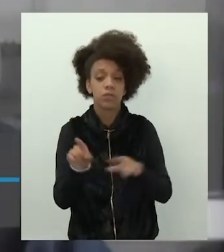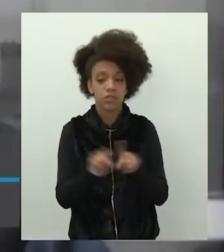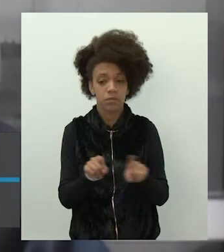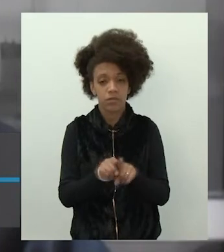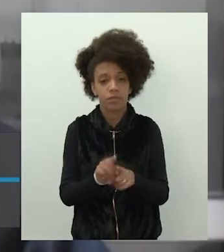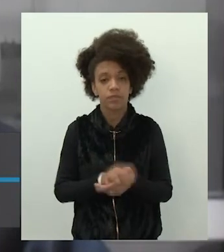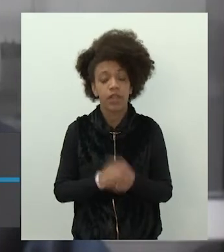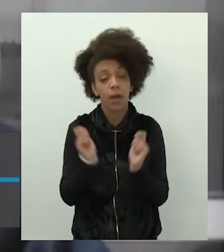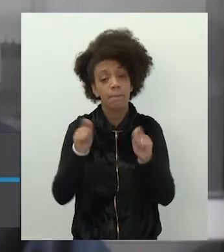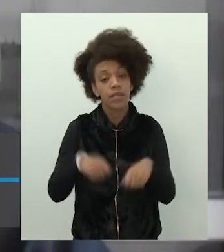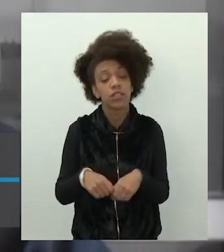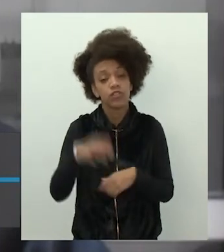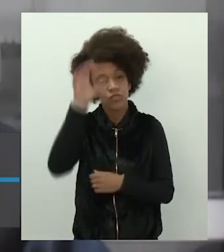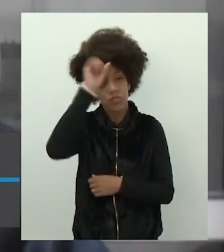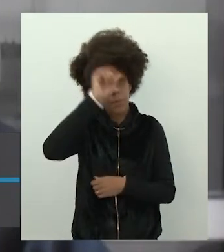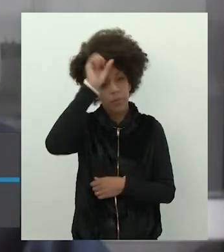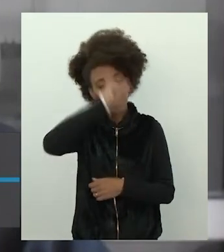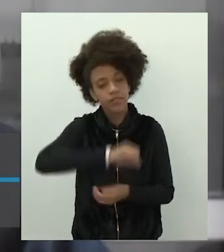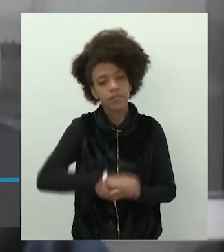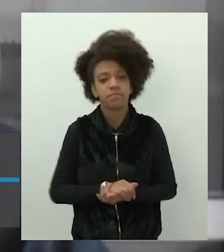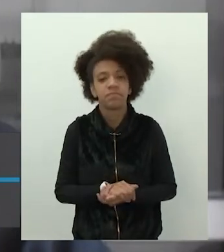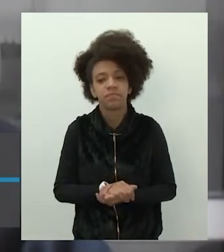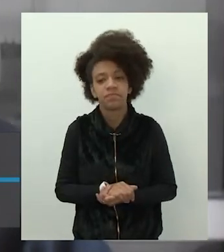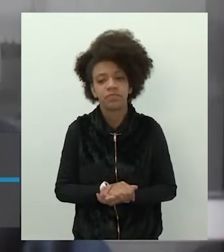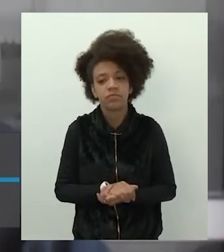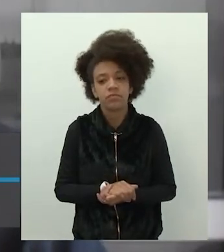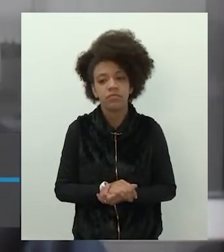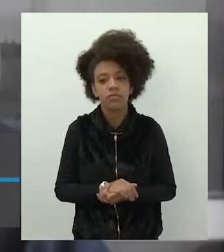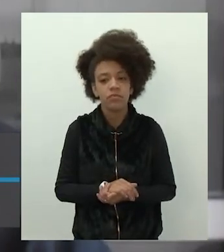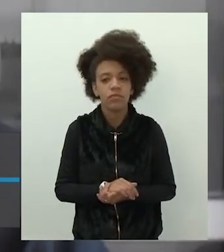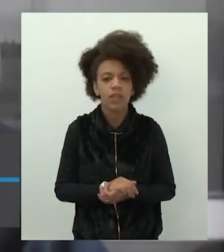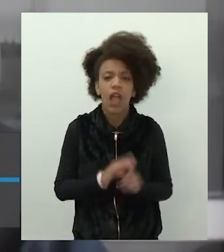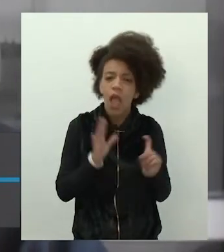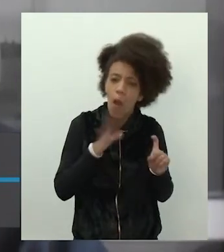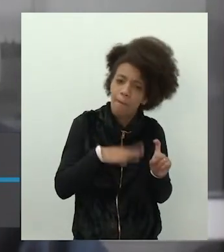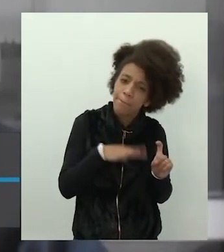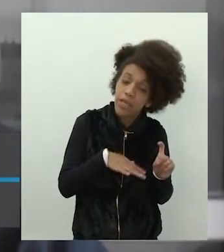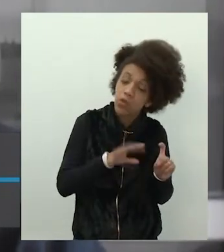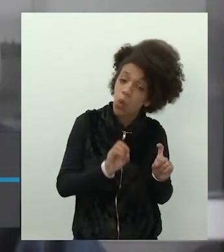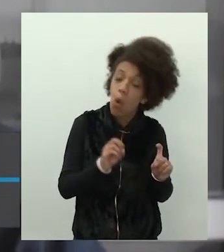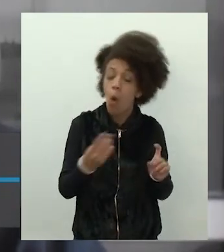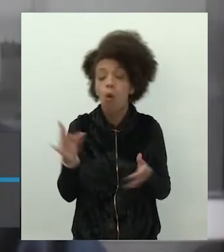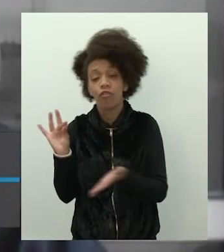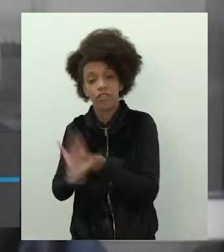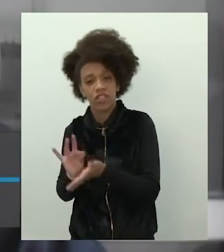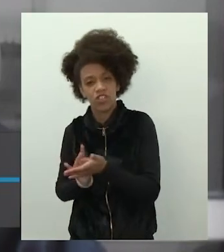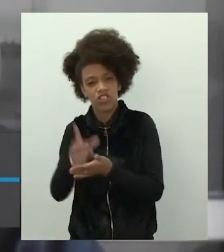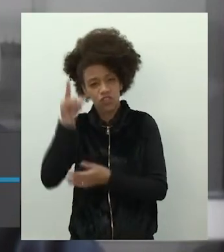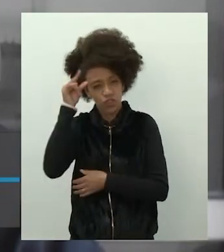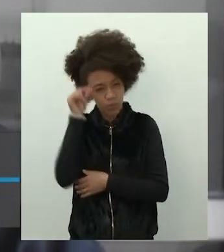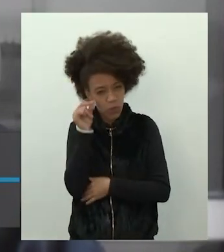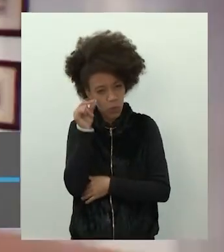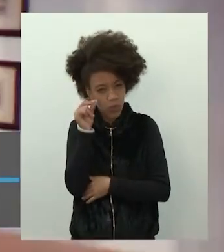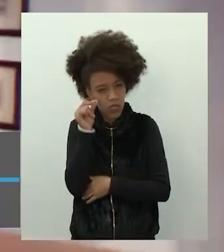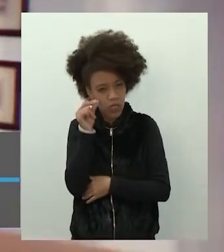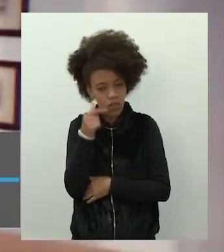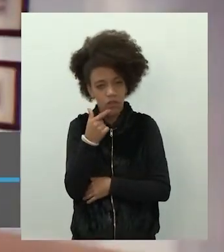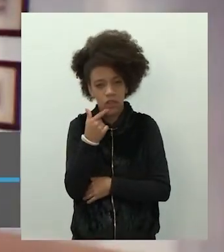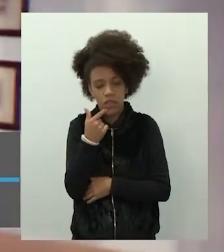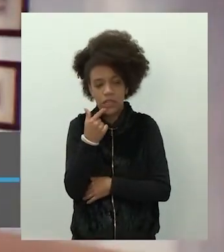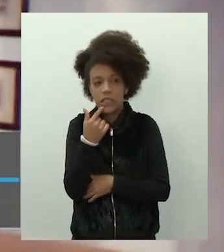a capacidade de aprender. É um mito ou verdade, né? Que ela diminui ao longo do tempo?